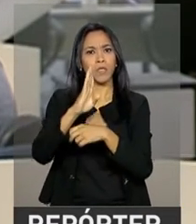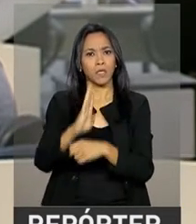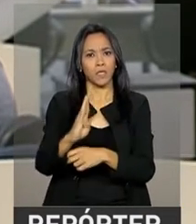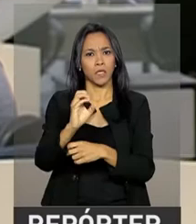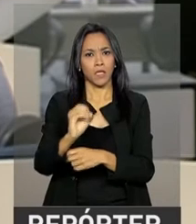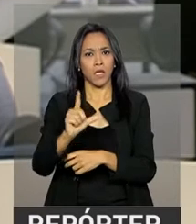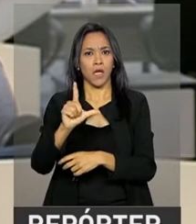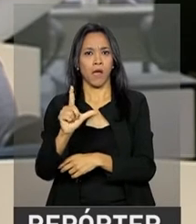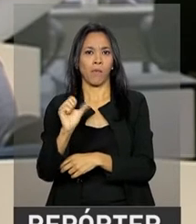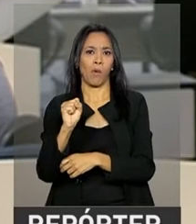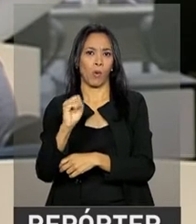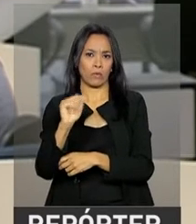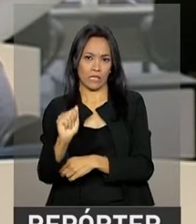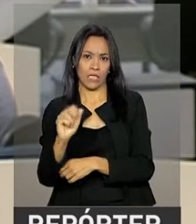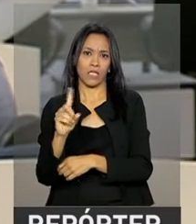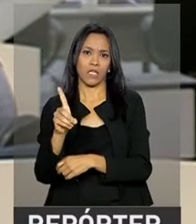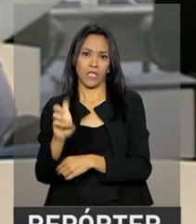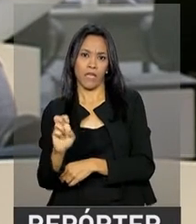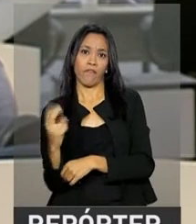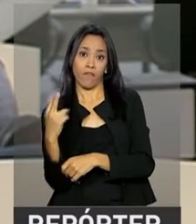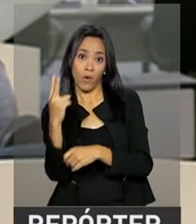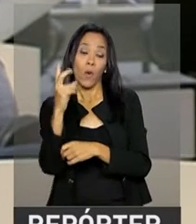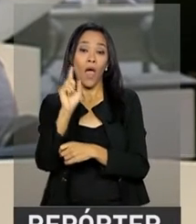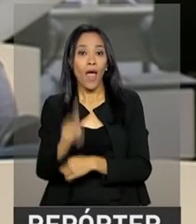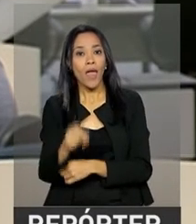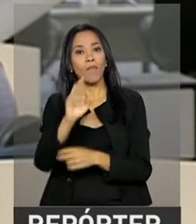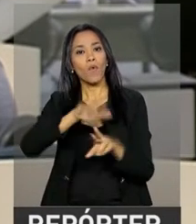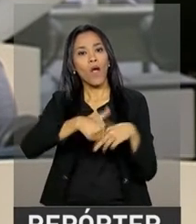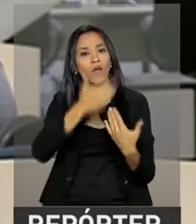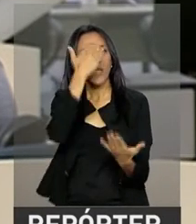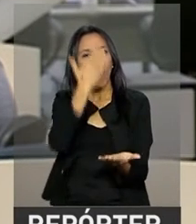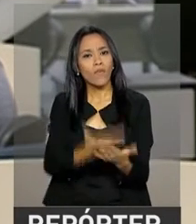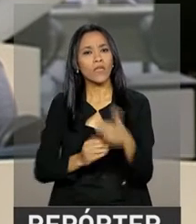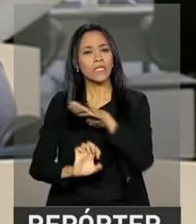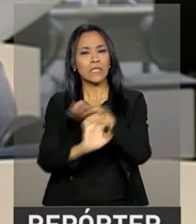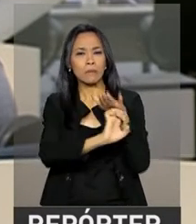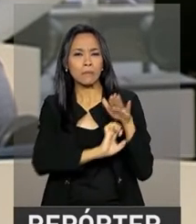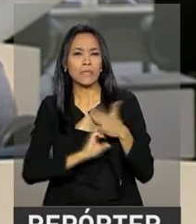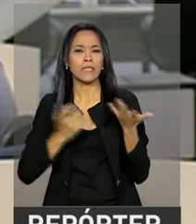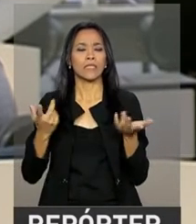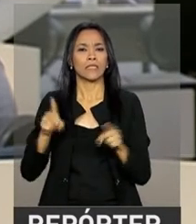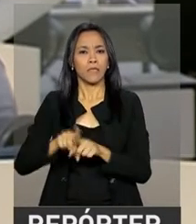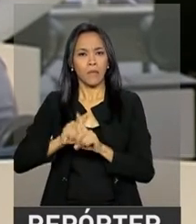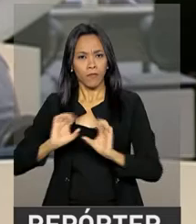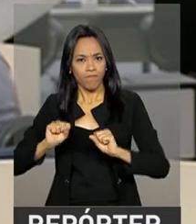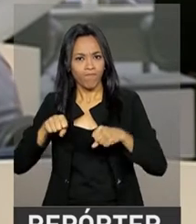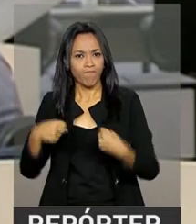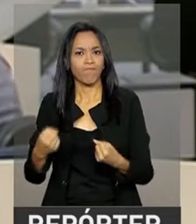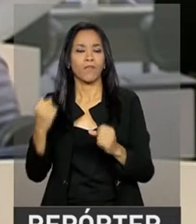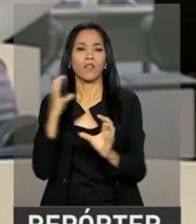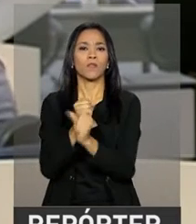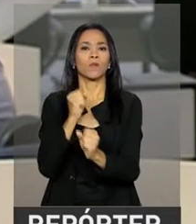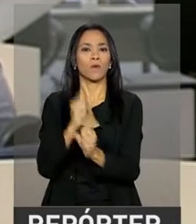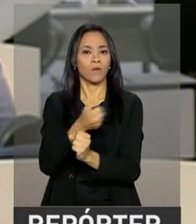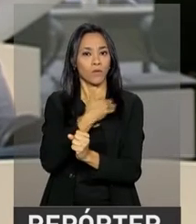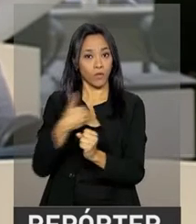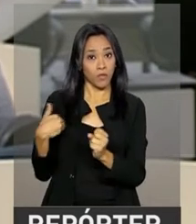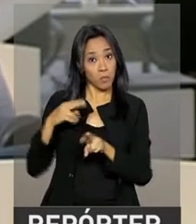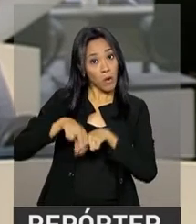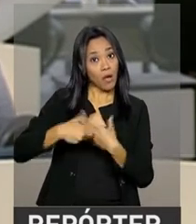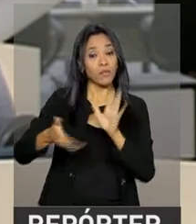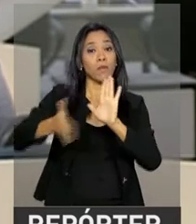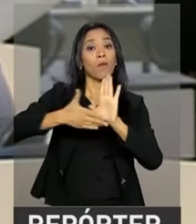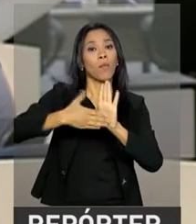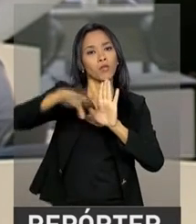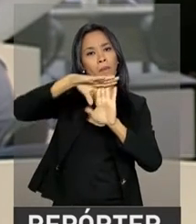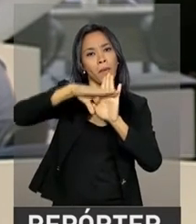é reflexo do aumento da confiança dos investidores no Brasil e da recuperação das contas públicas promovida pelas reformas